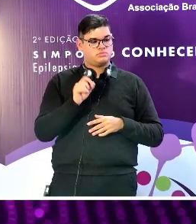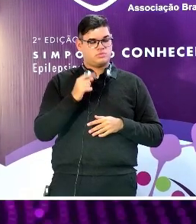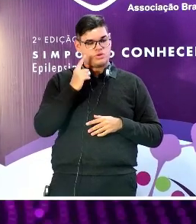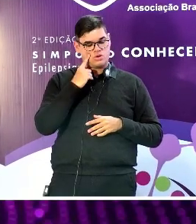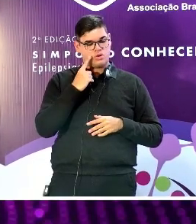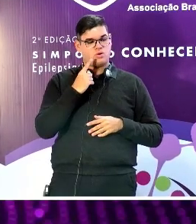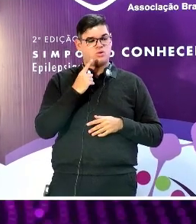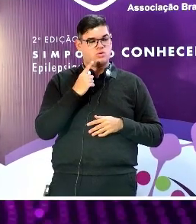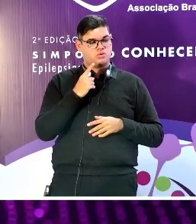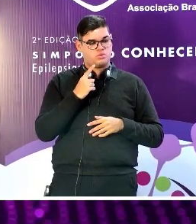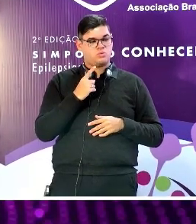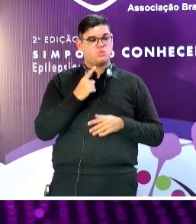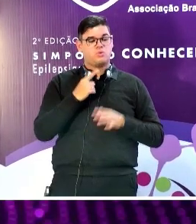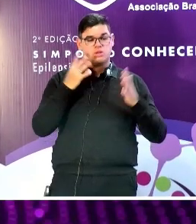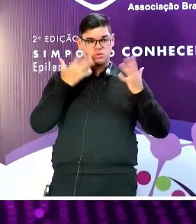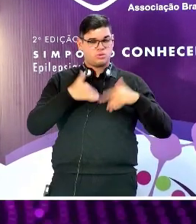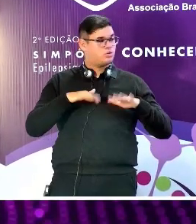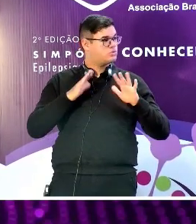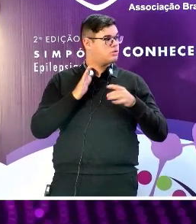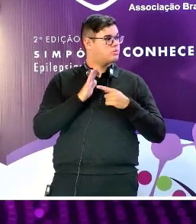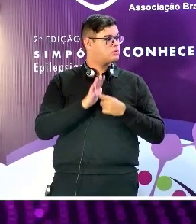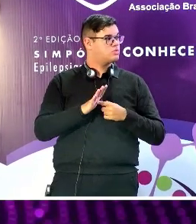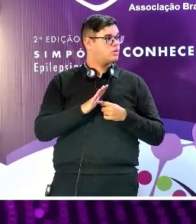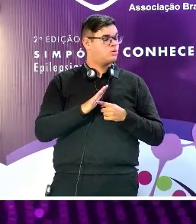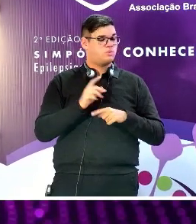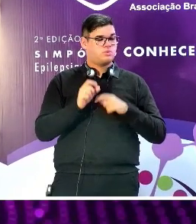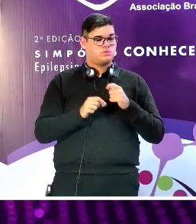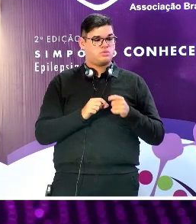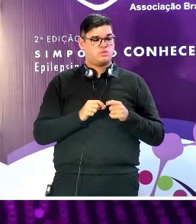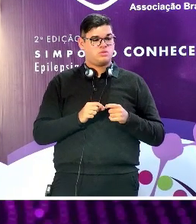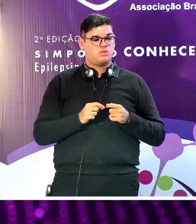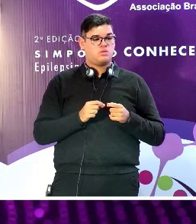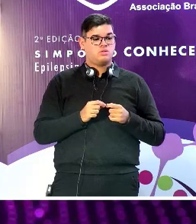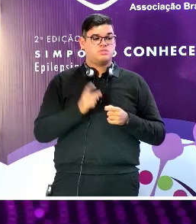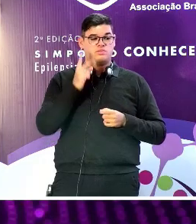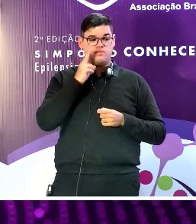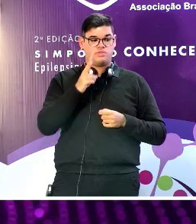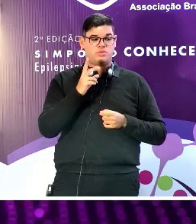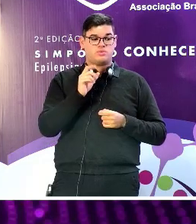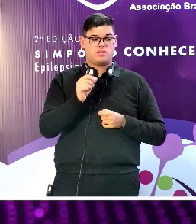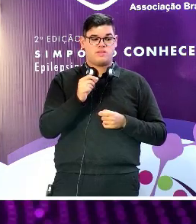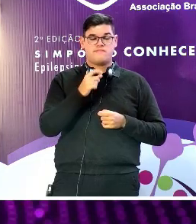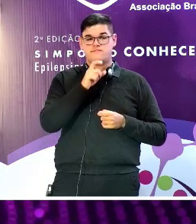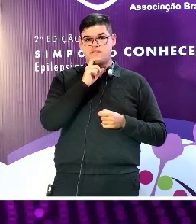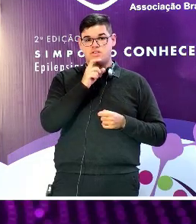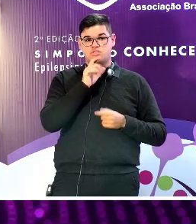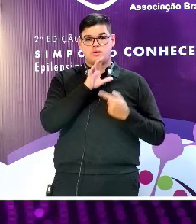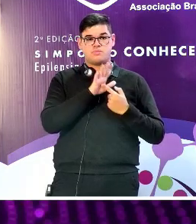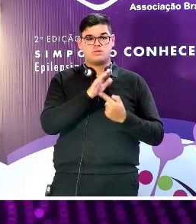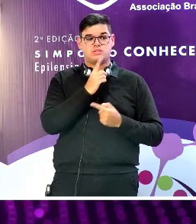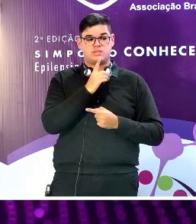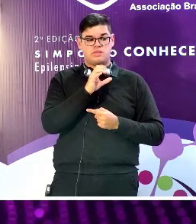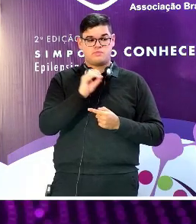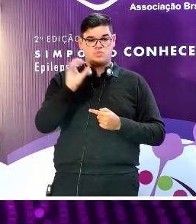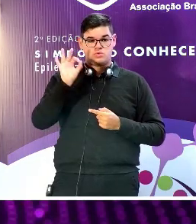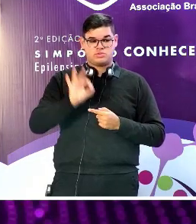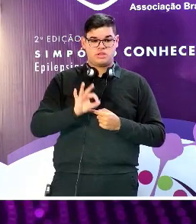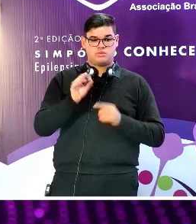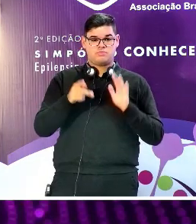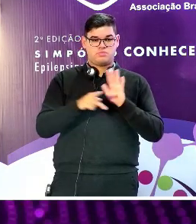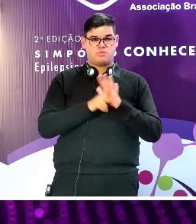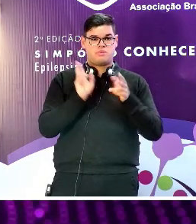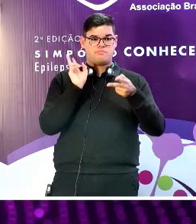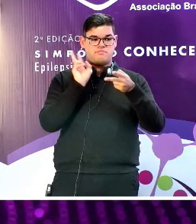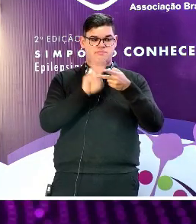já apresentava um efeito antiepilético, e vocês estão vendo que a dose maior apresenta já 100% de proteção.